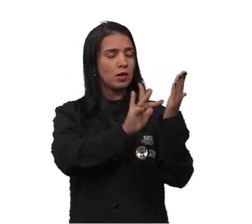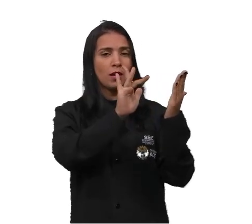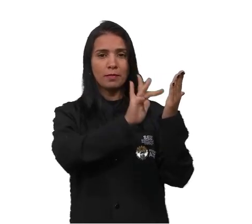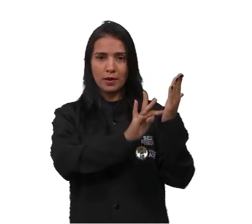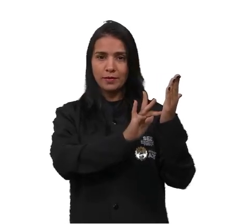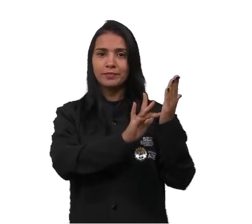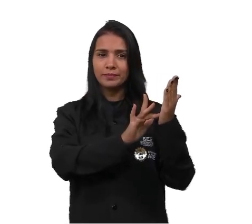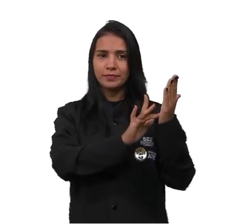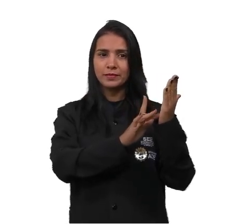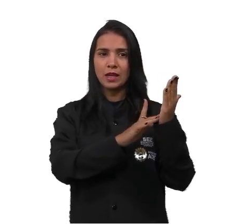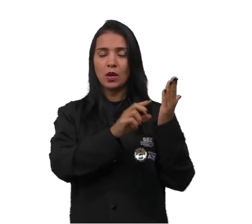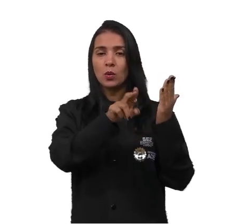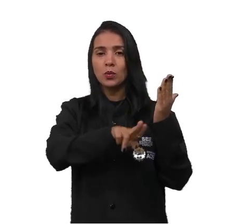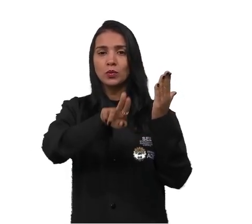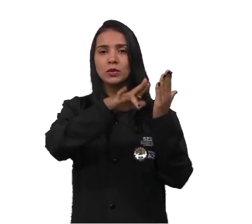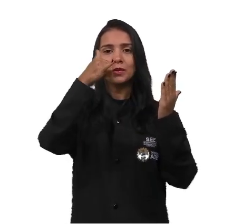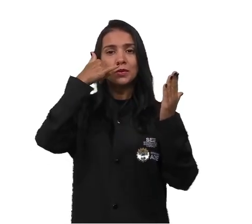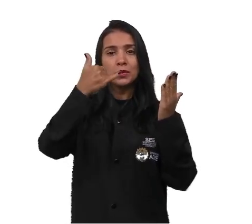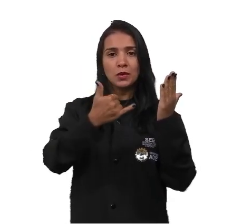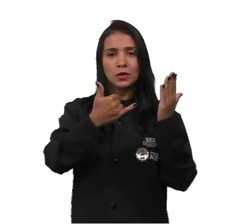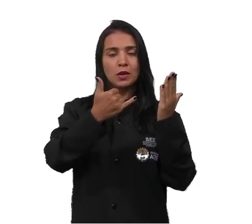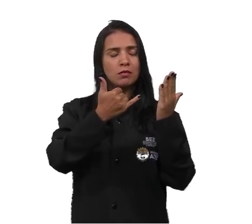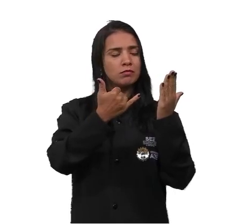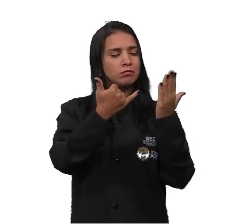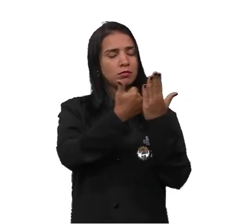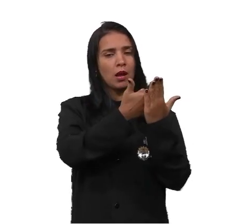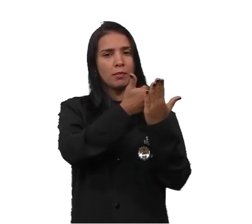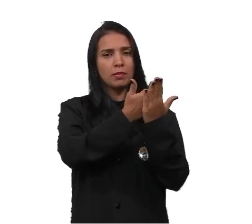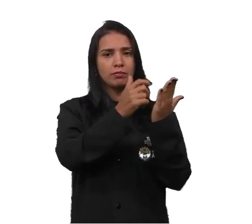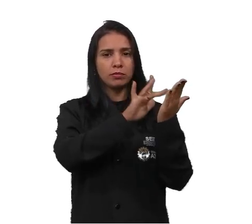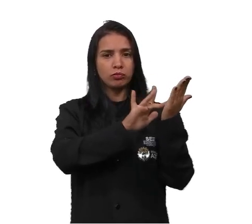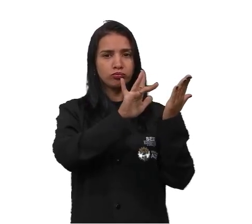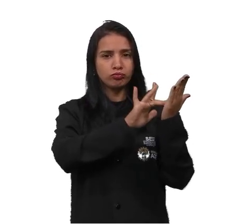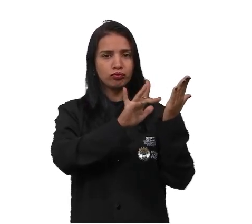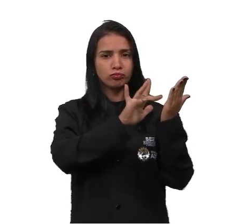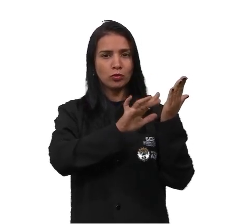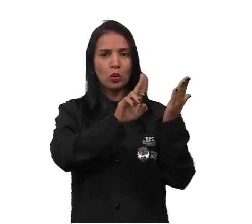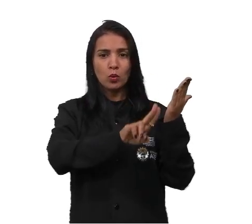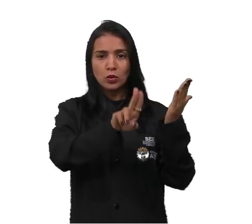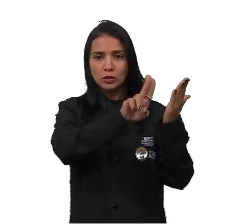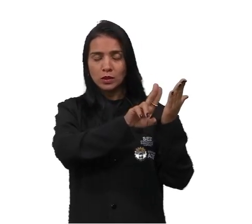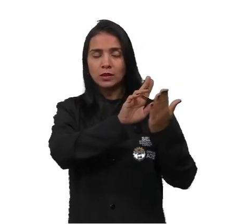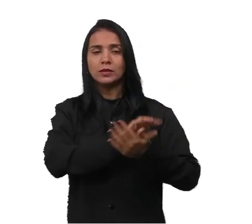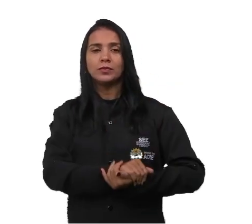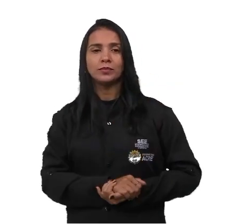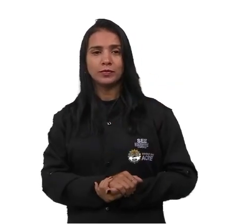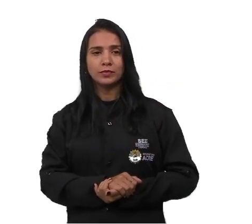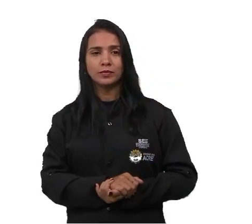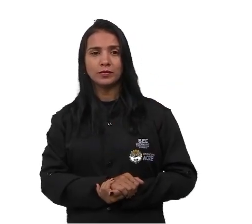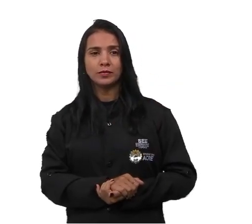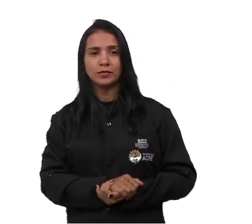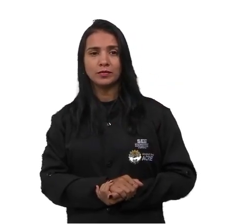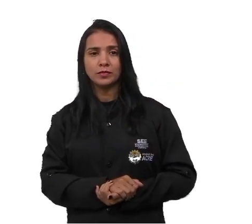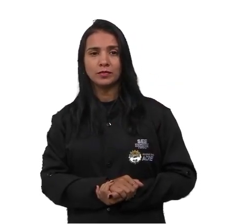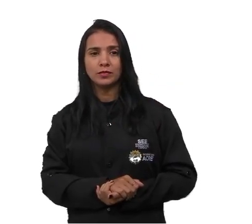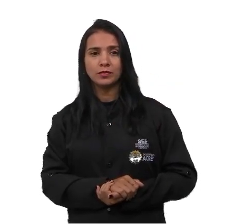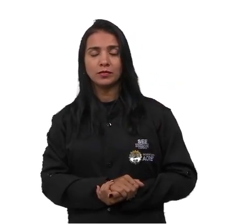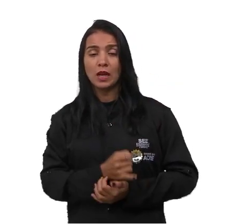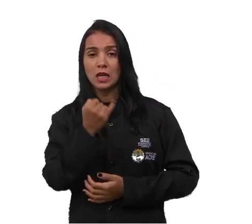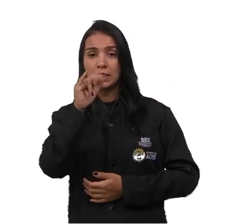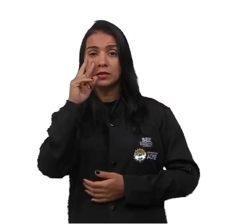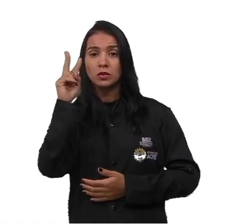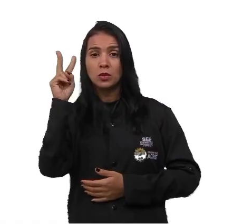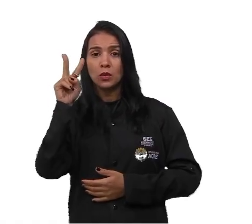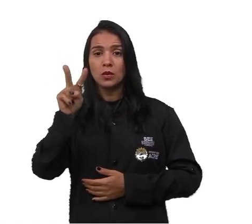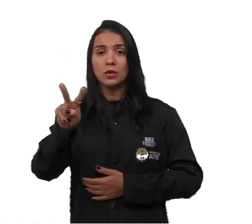Obviamente, manuseando esse celular. Se vocês verificarem a imagem que está aparecendo na tela